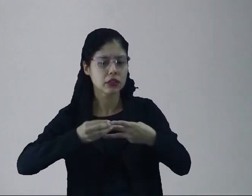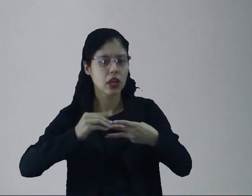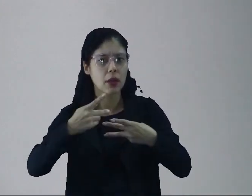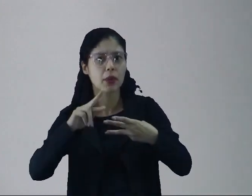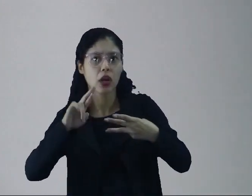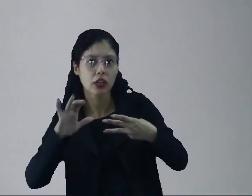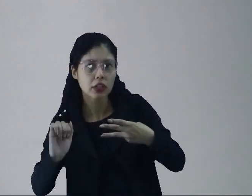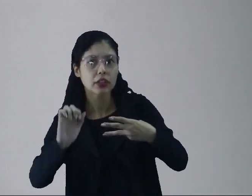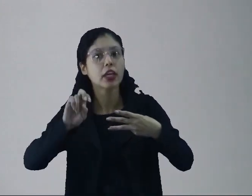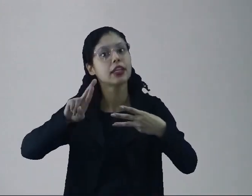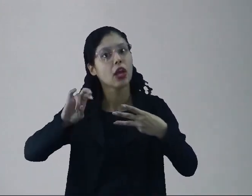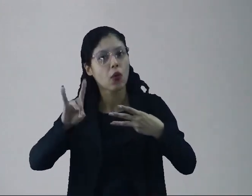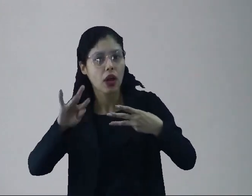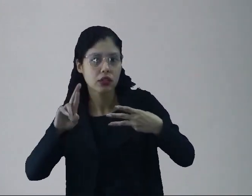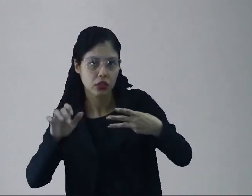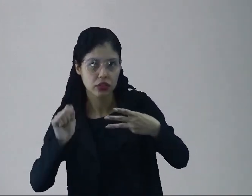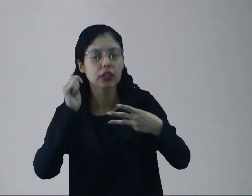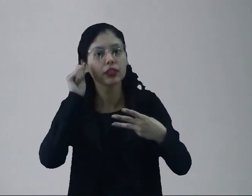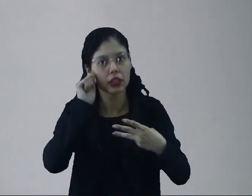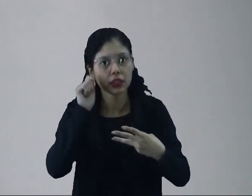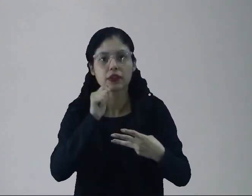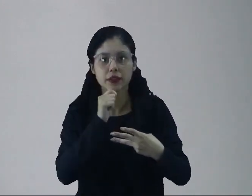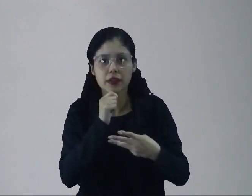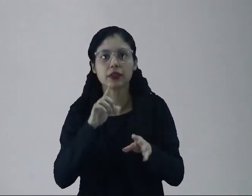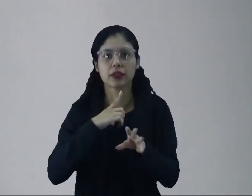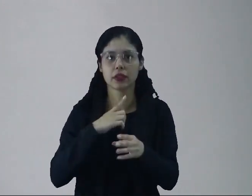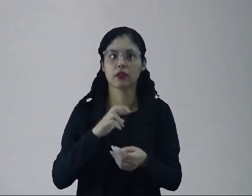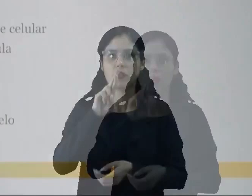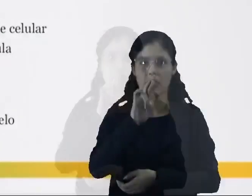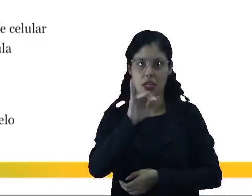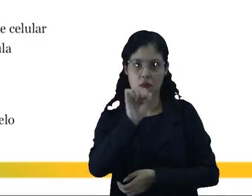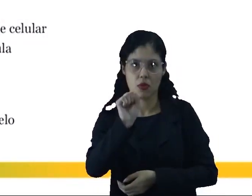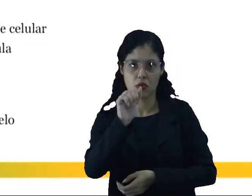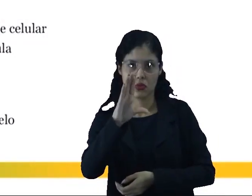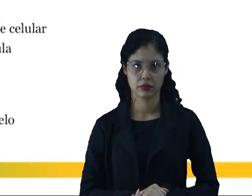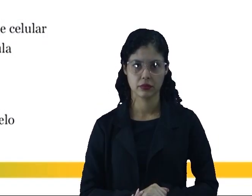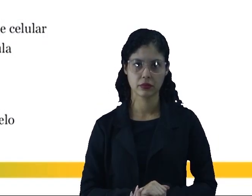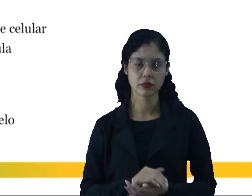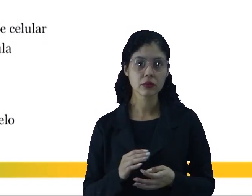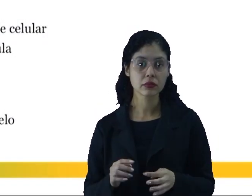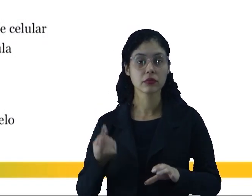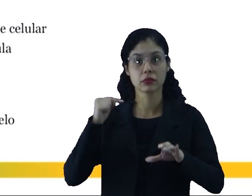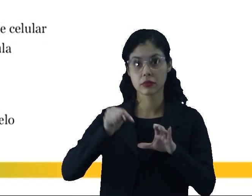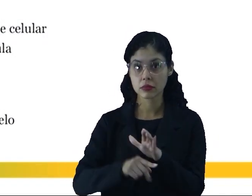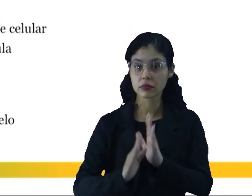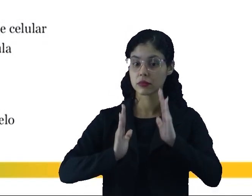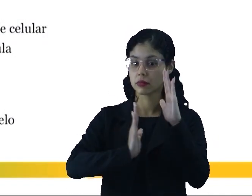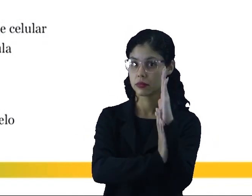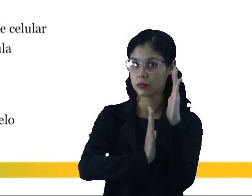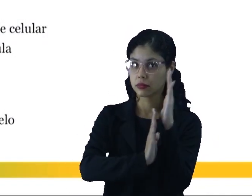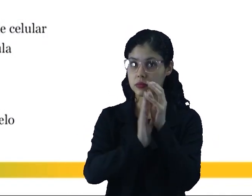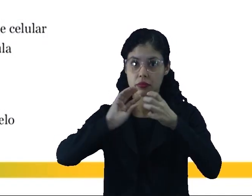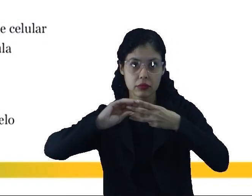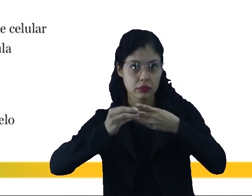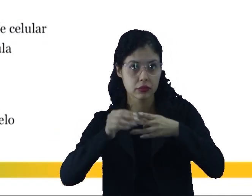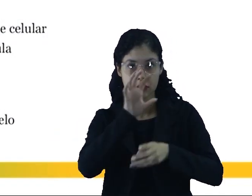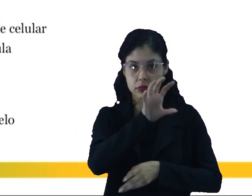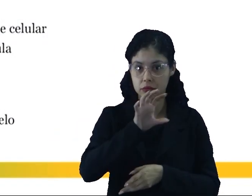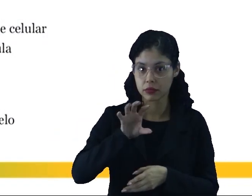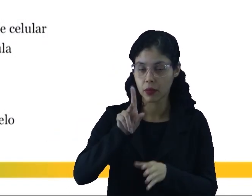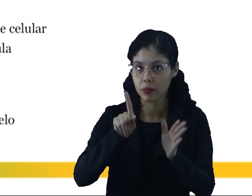e células eucarióticas. Então, a gente vai ter os ribossomos, ok? Dentro da parede celular, a gente vai ter uma